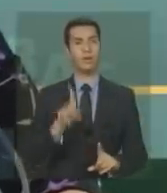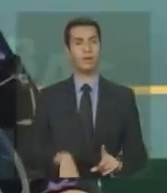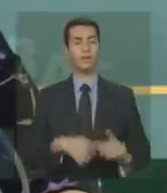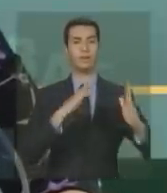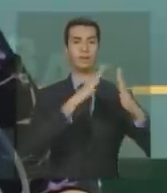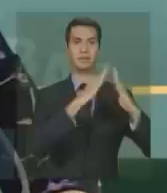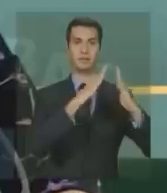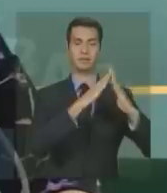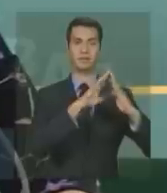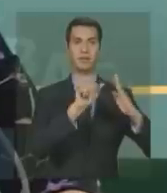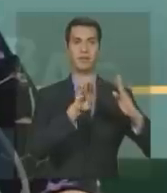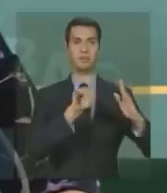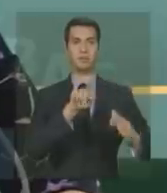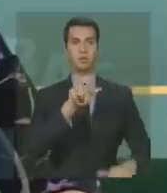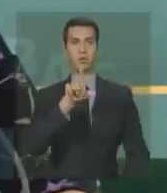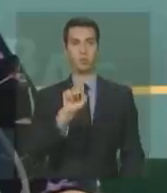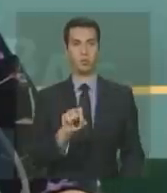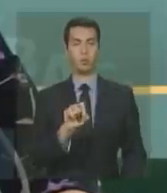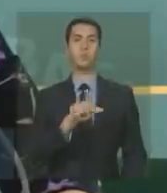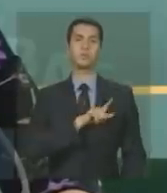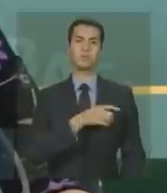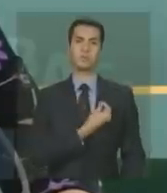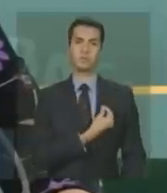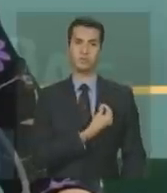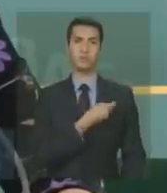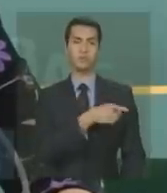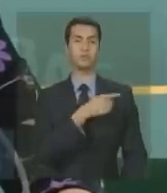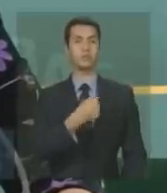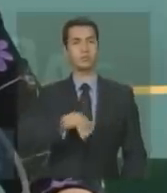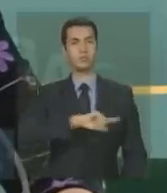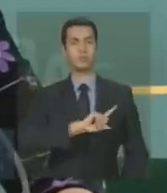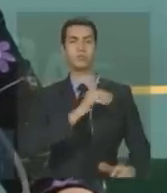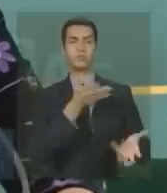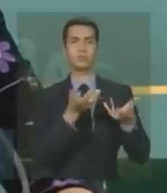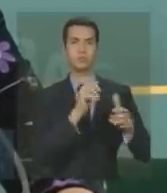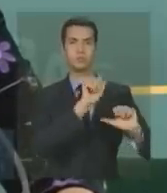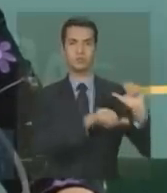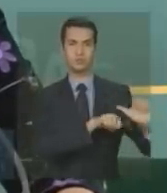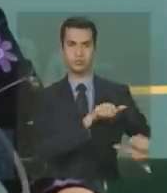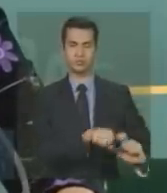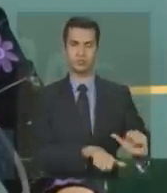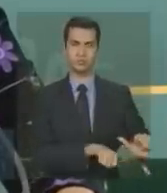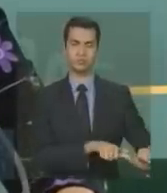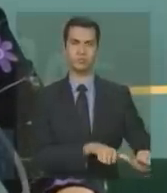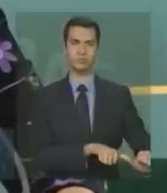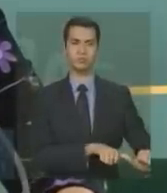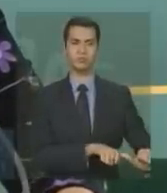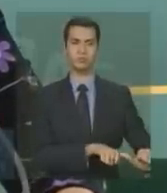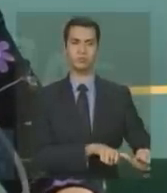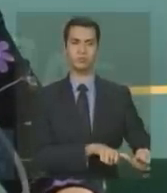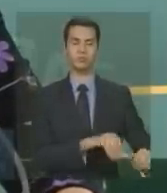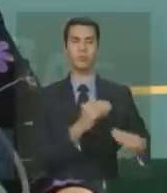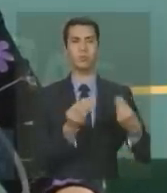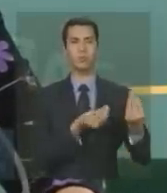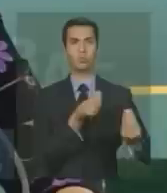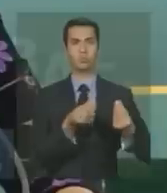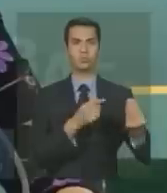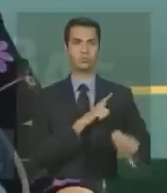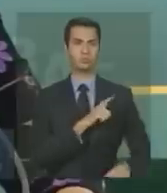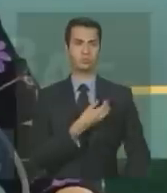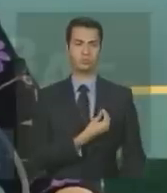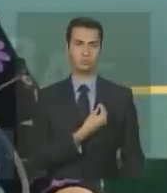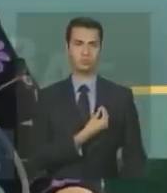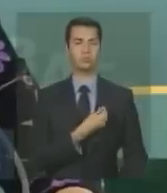abrigos que hoje já funcionam e que nós queremos qualificar alterar a forma de funcionamento e